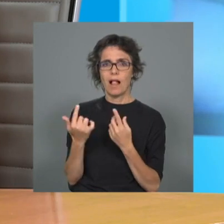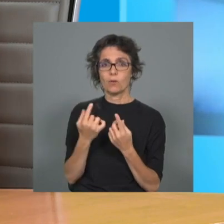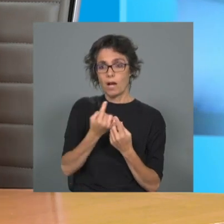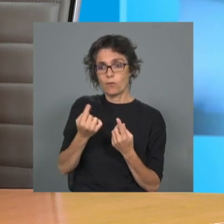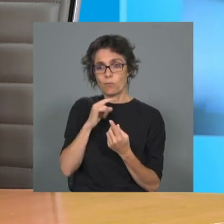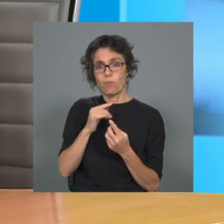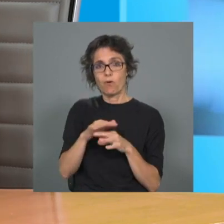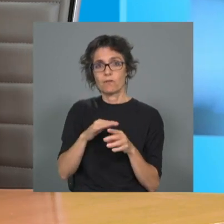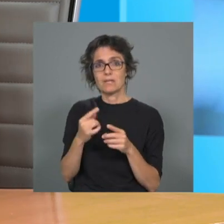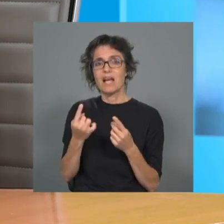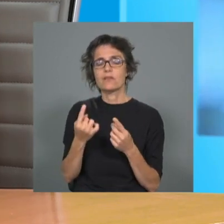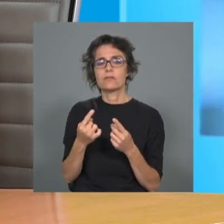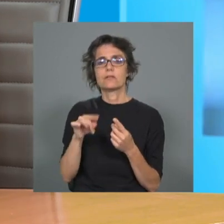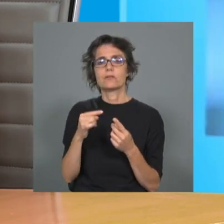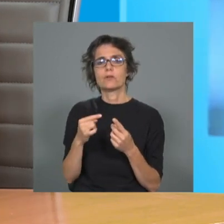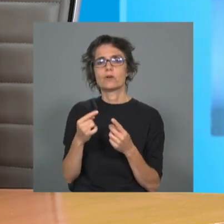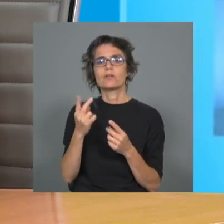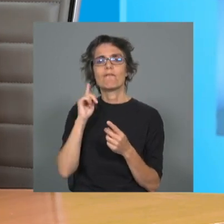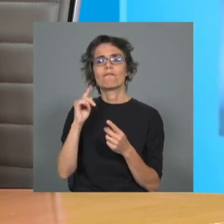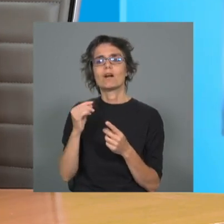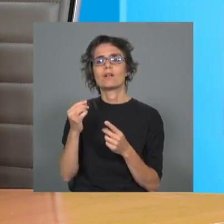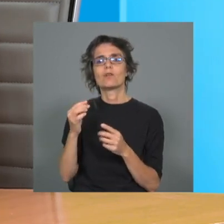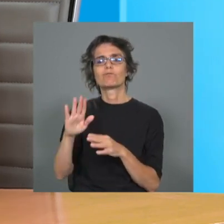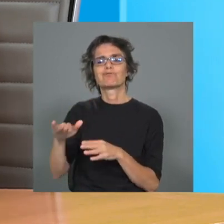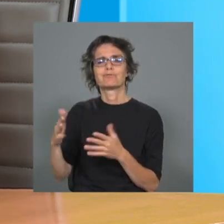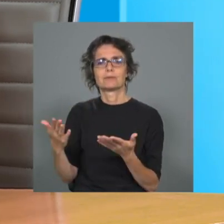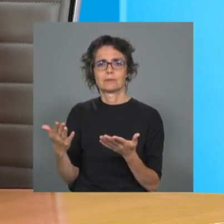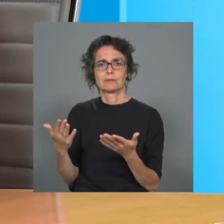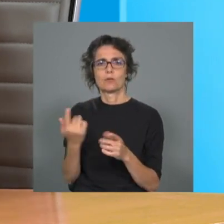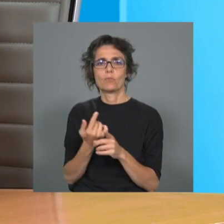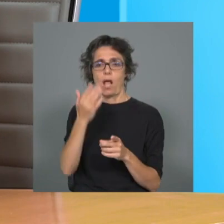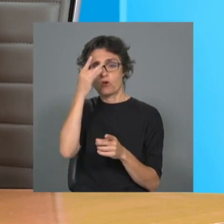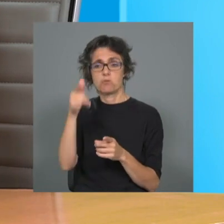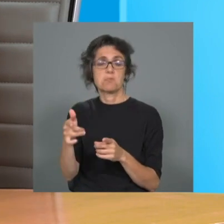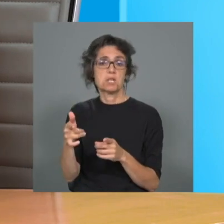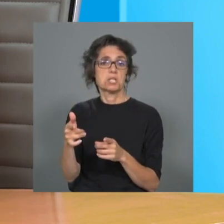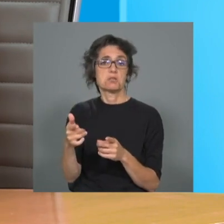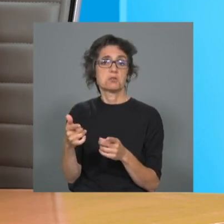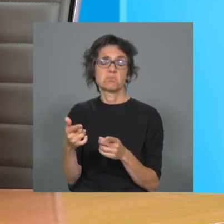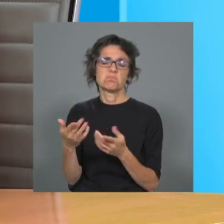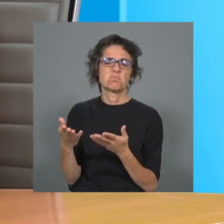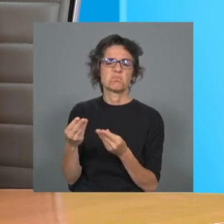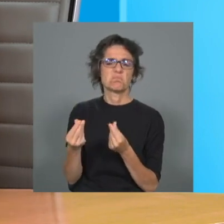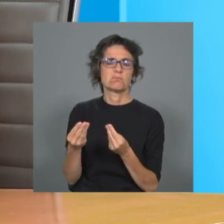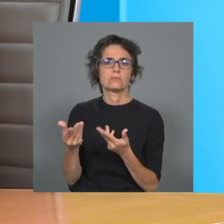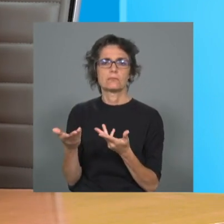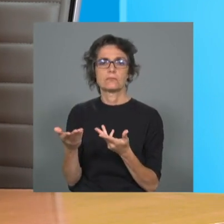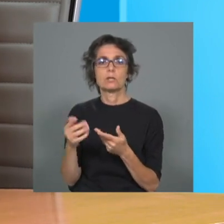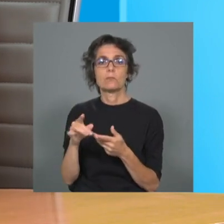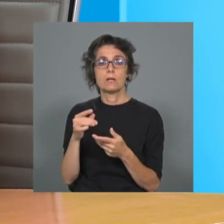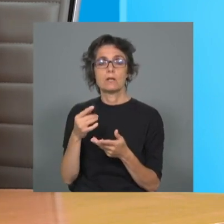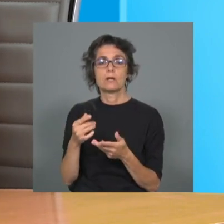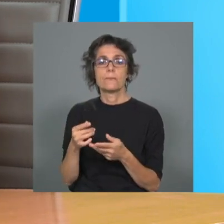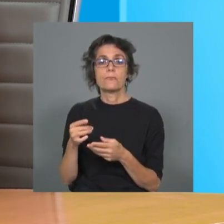E muitas vezes desvalorizamos este campo da intervenção porque achamos que é insuficiente, mas é a